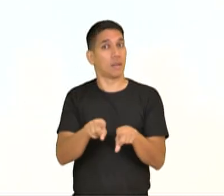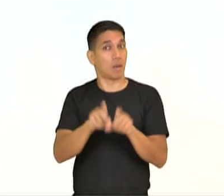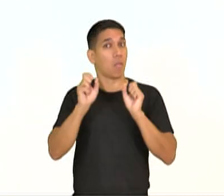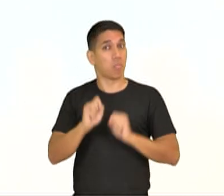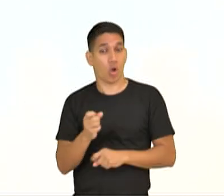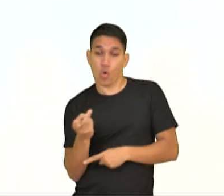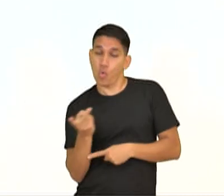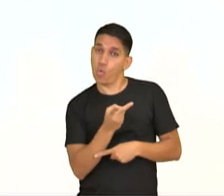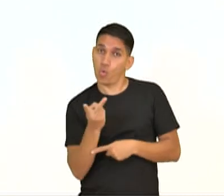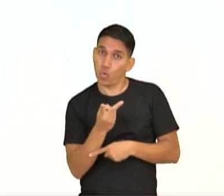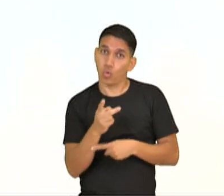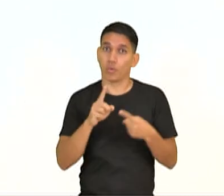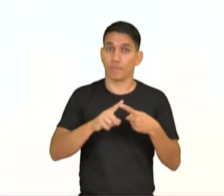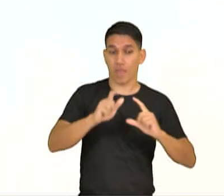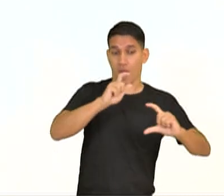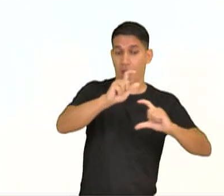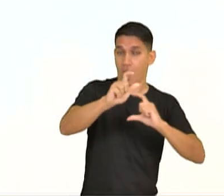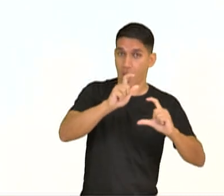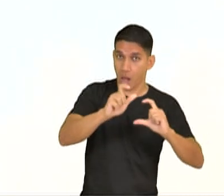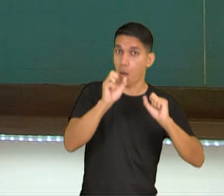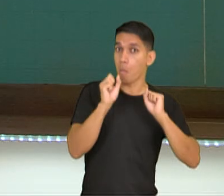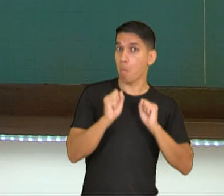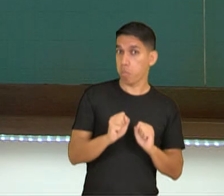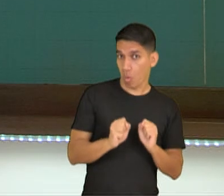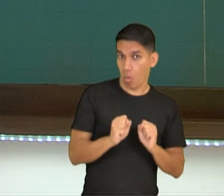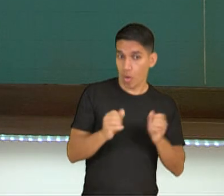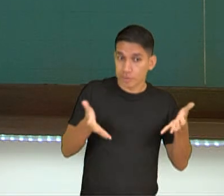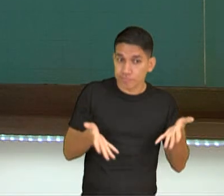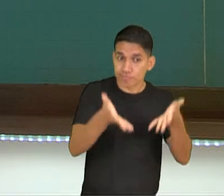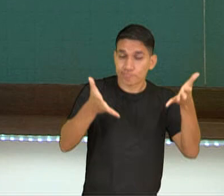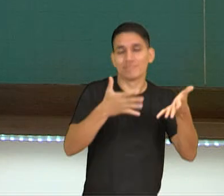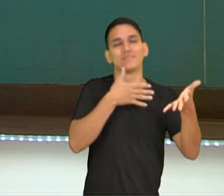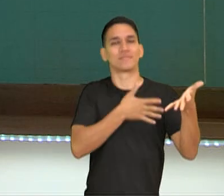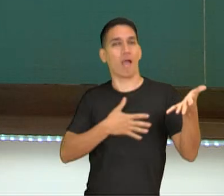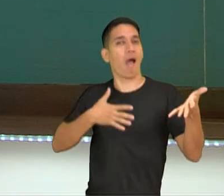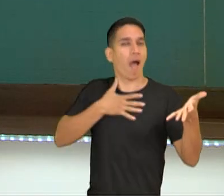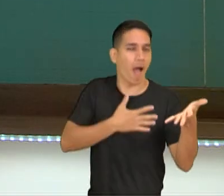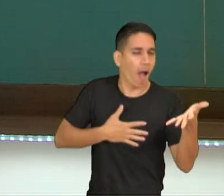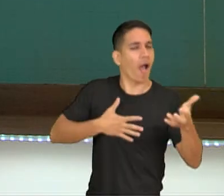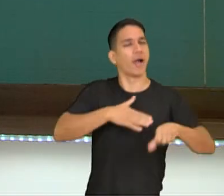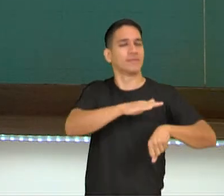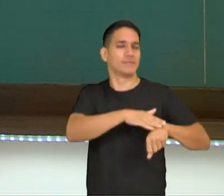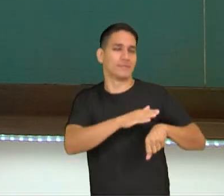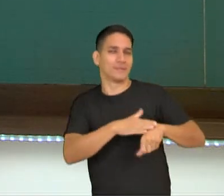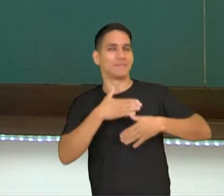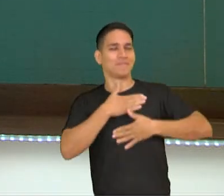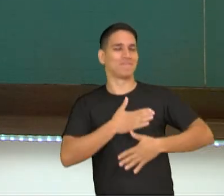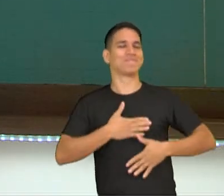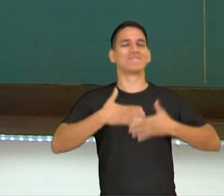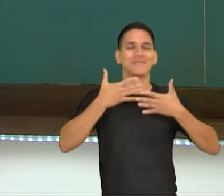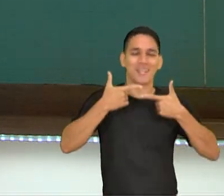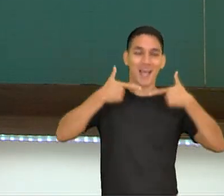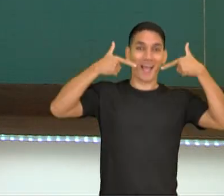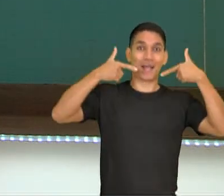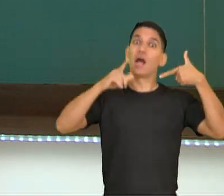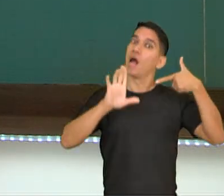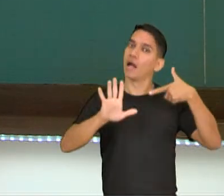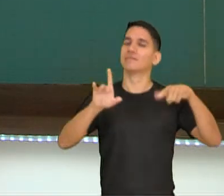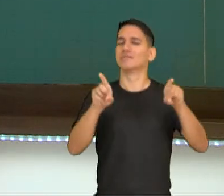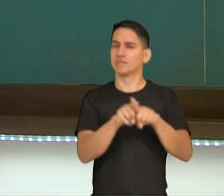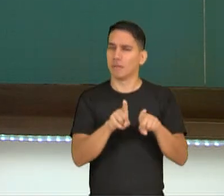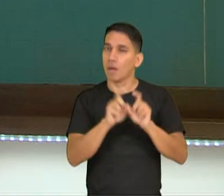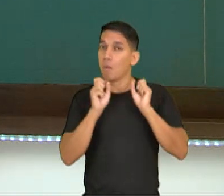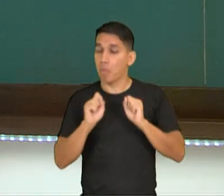interesses, Tanto a história em quadrinhos ser para promover o entretenimento, e provocar o humor, como também ser